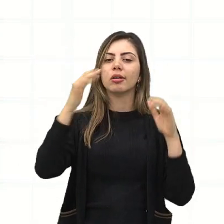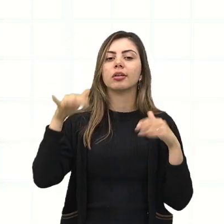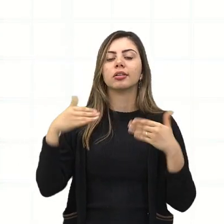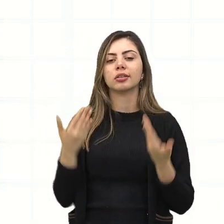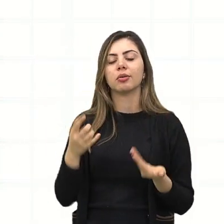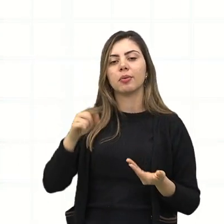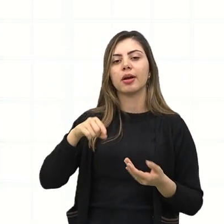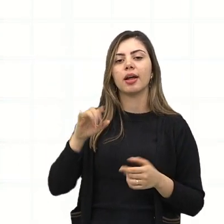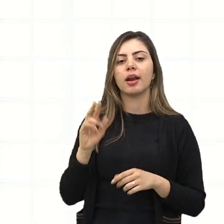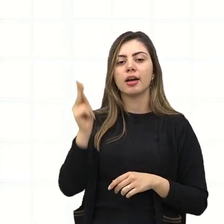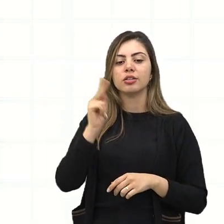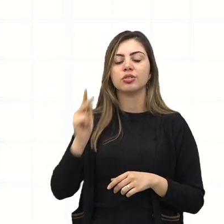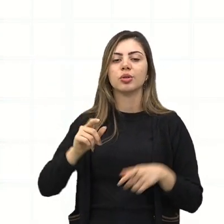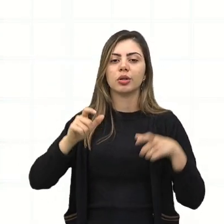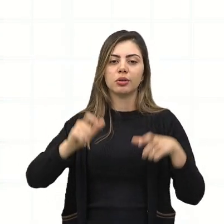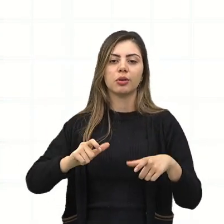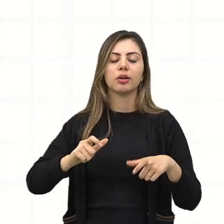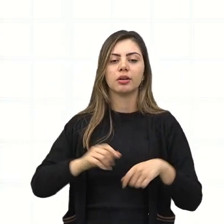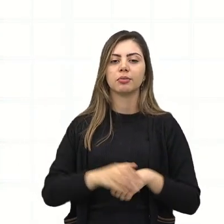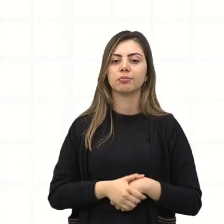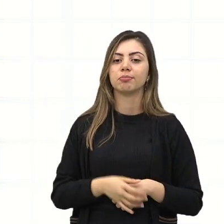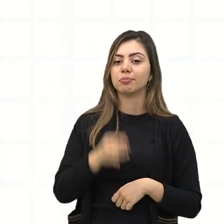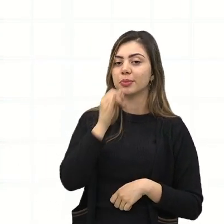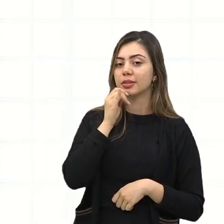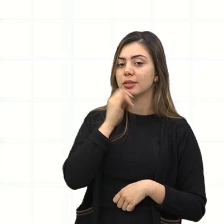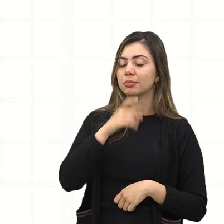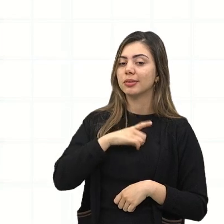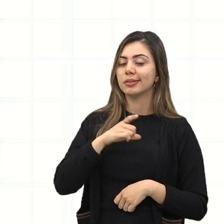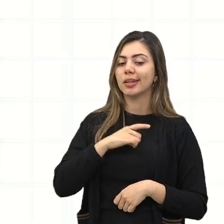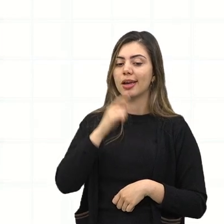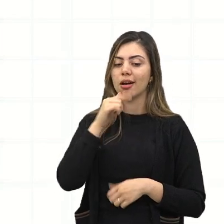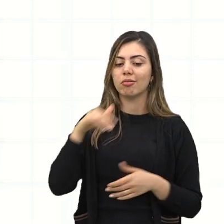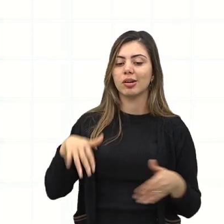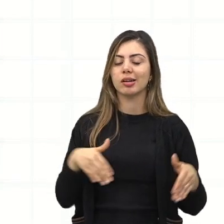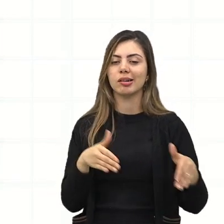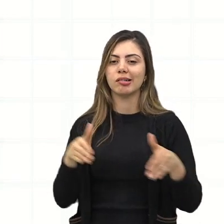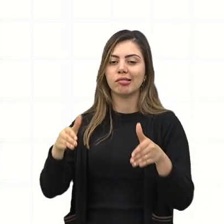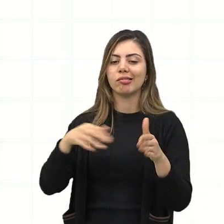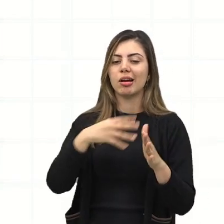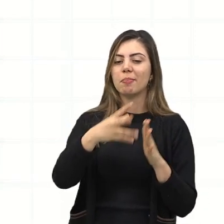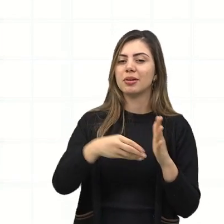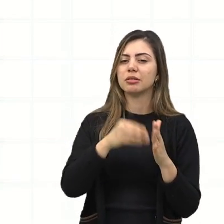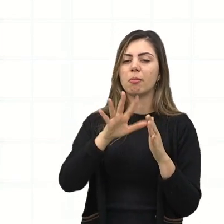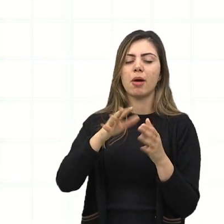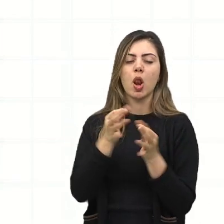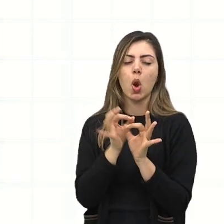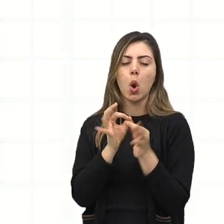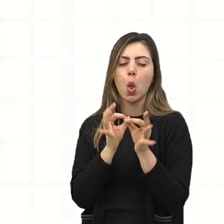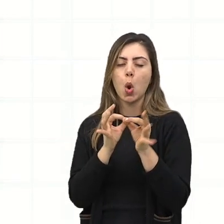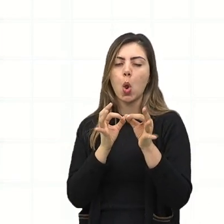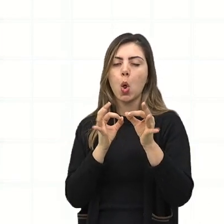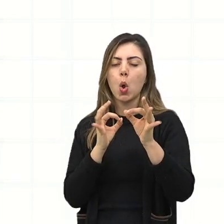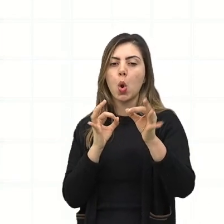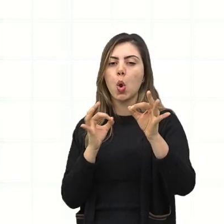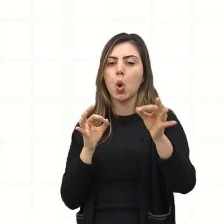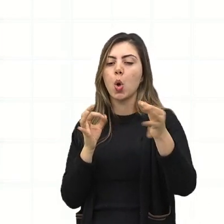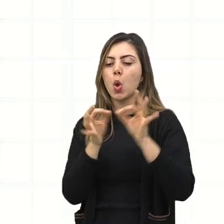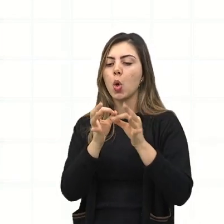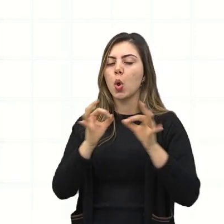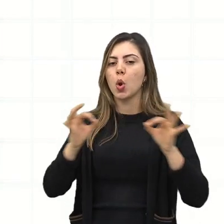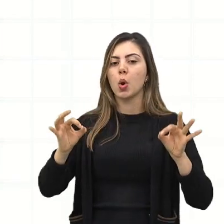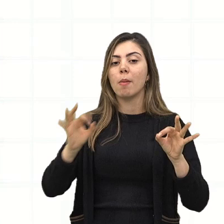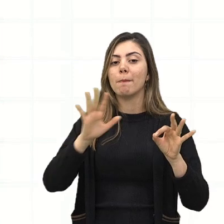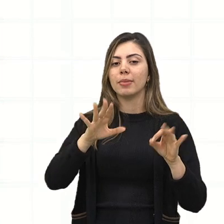se desenrola. No caso, a gente tem o Rio Amazonas, mas o Rio Amazonas é muito grande. Então, a gente imagina ali que o encontro foi pelo